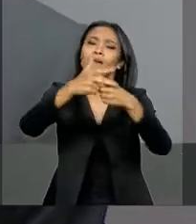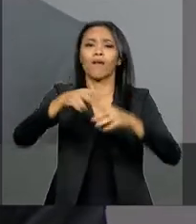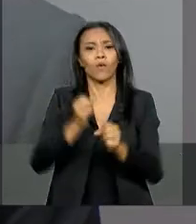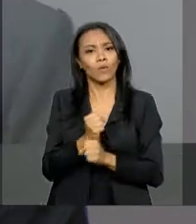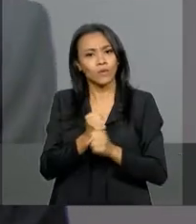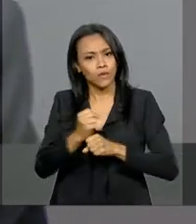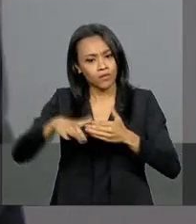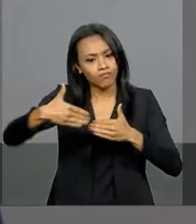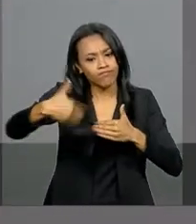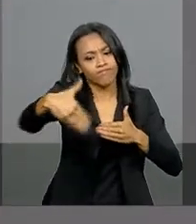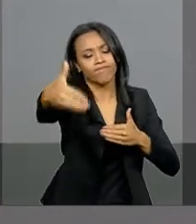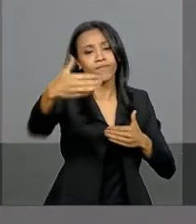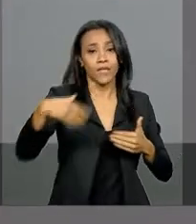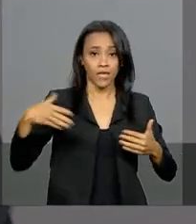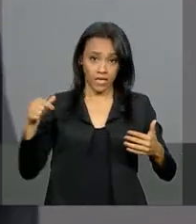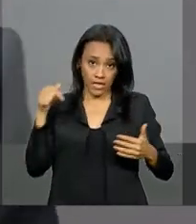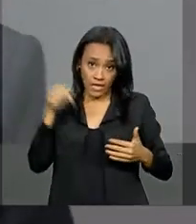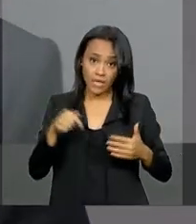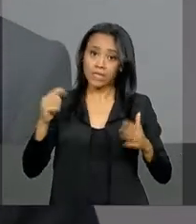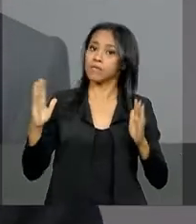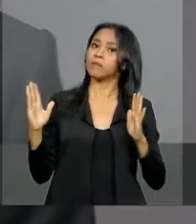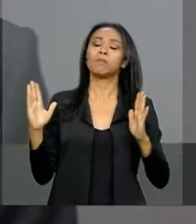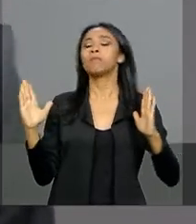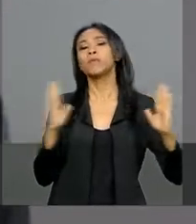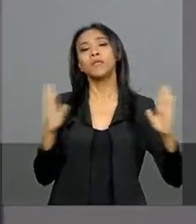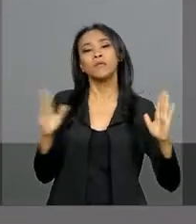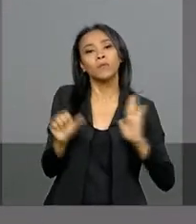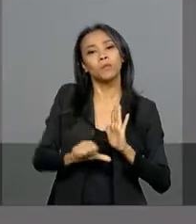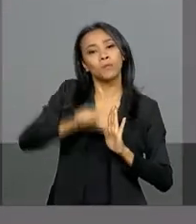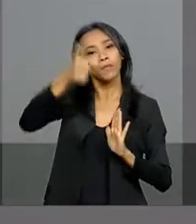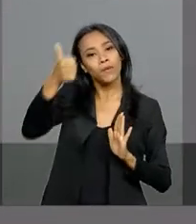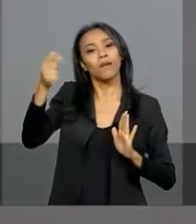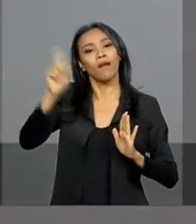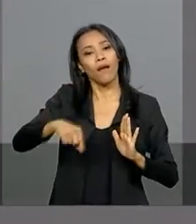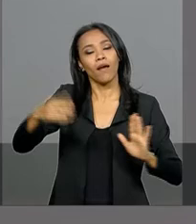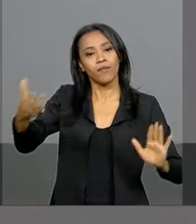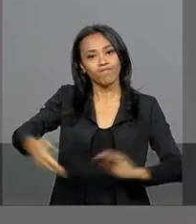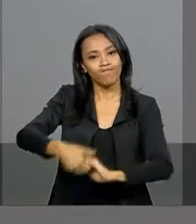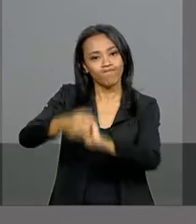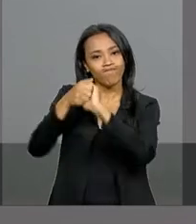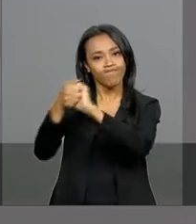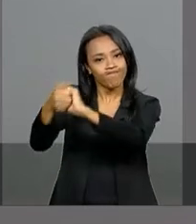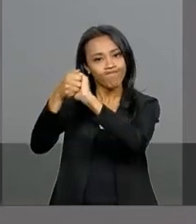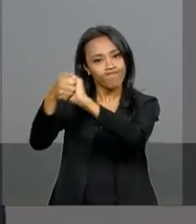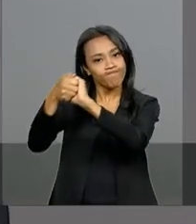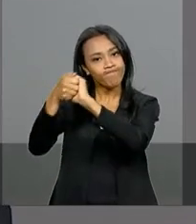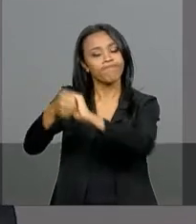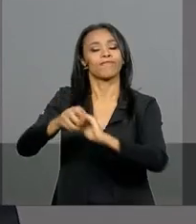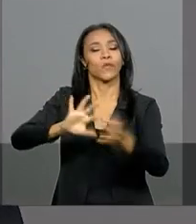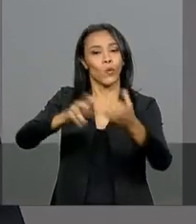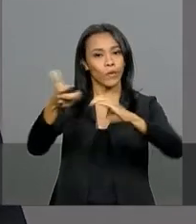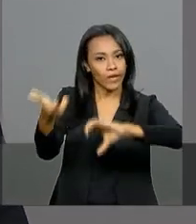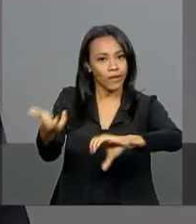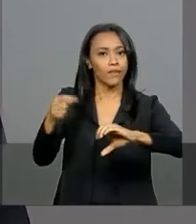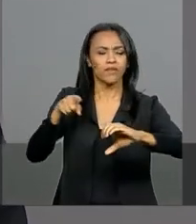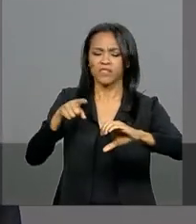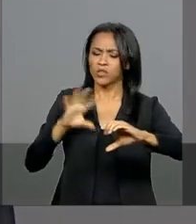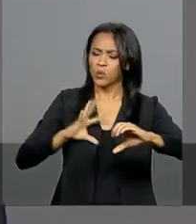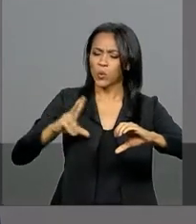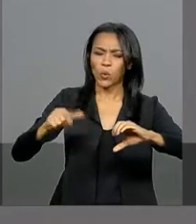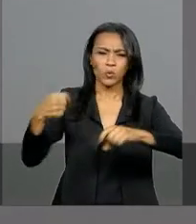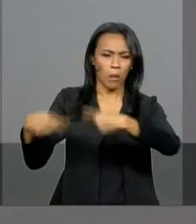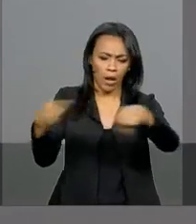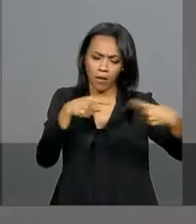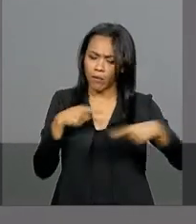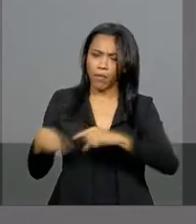o primeiro registro que faz o deputado lauro carneiro é complementar ao congresso nacional todo esse debate esses projetos de